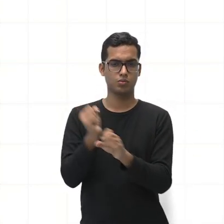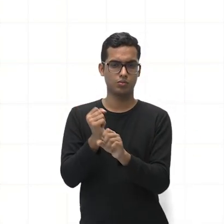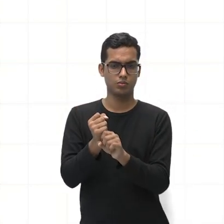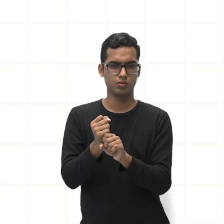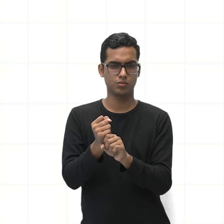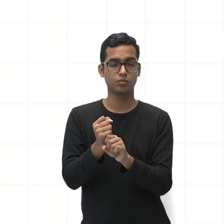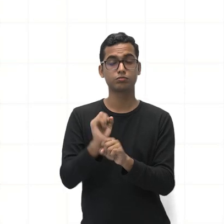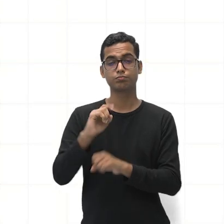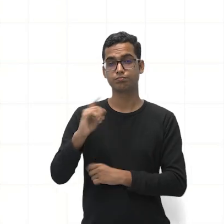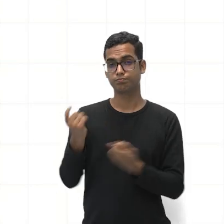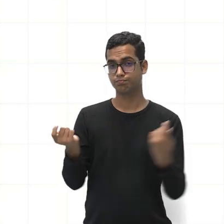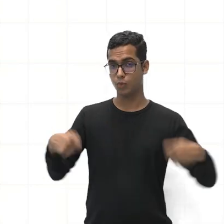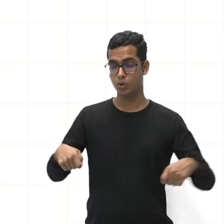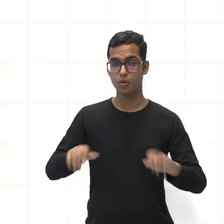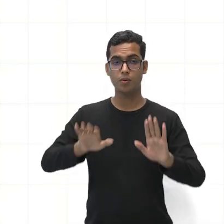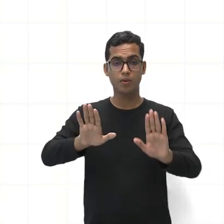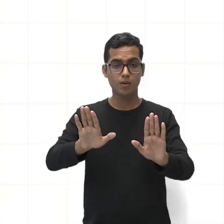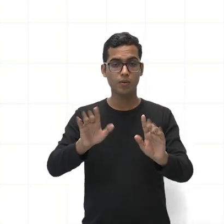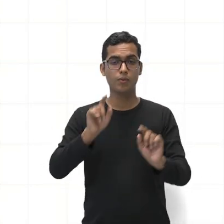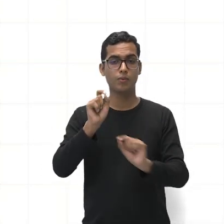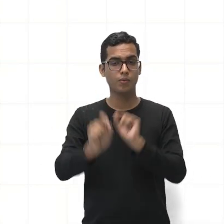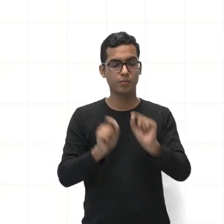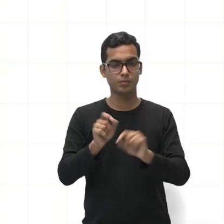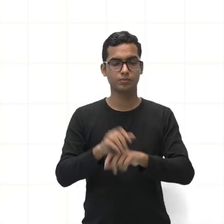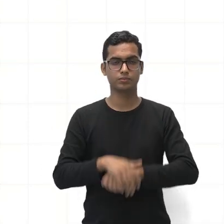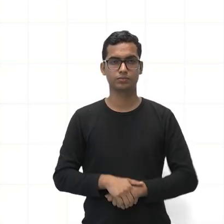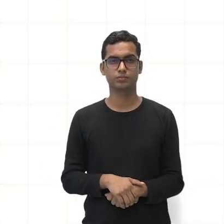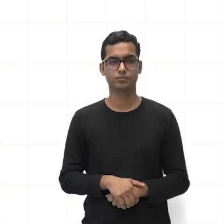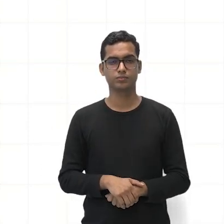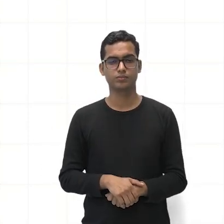Existe sim. Só que